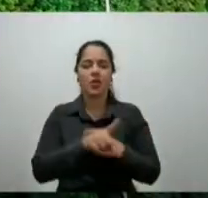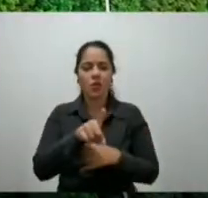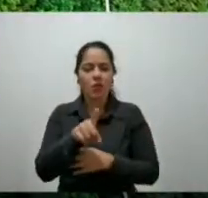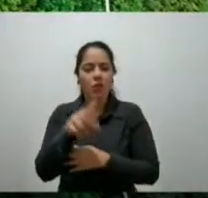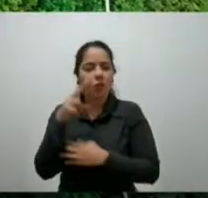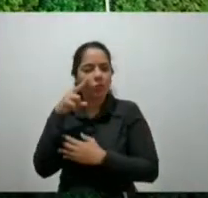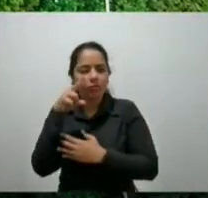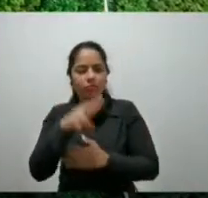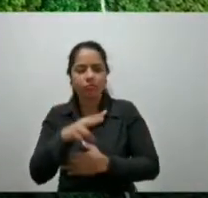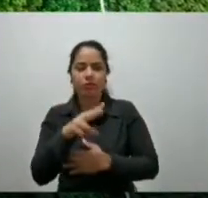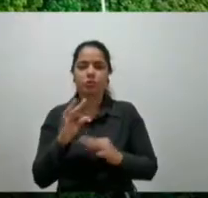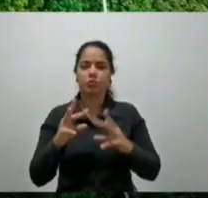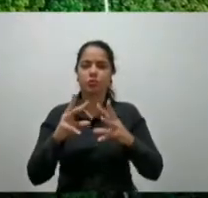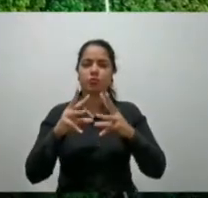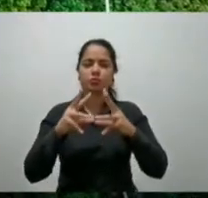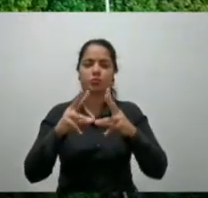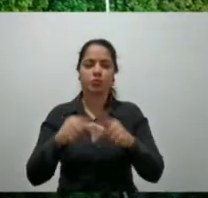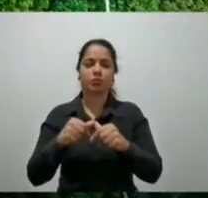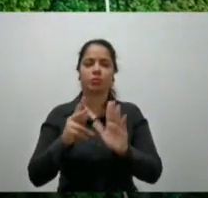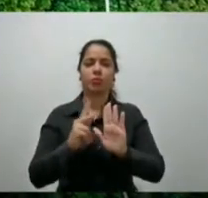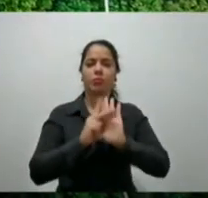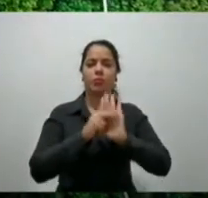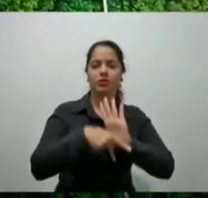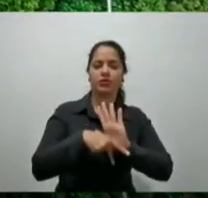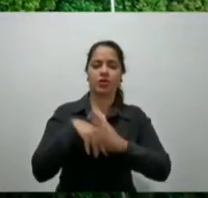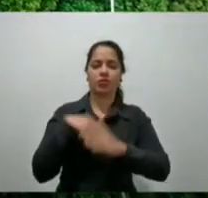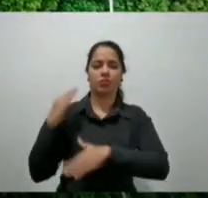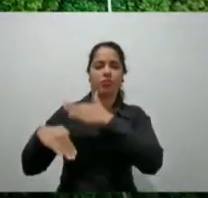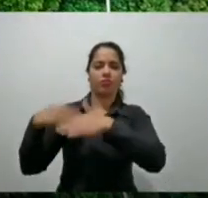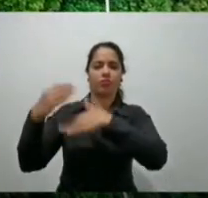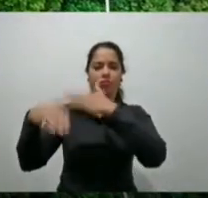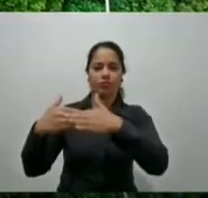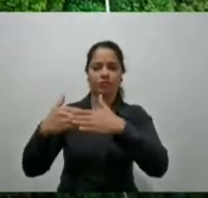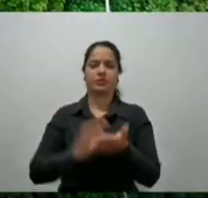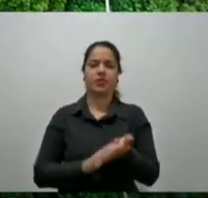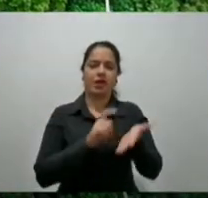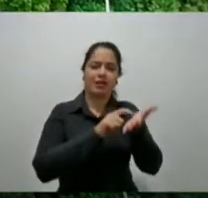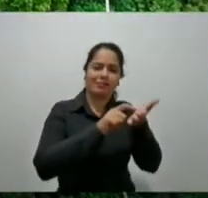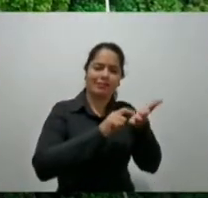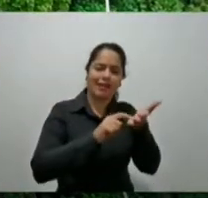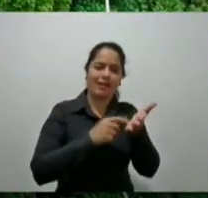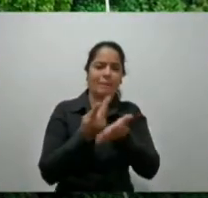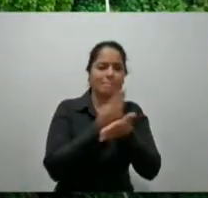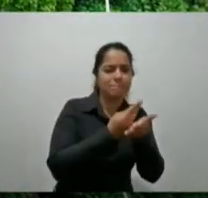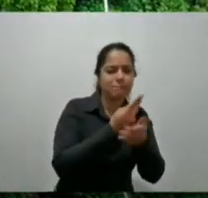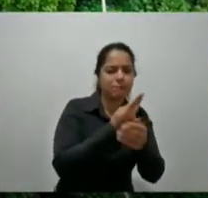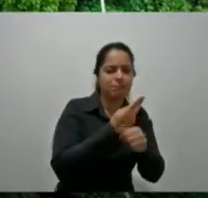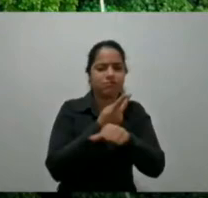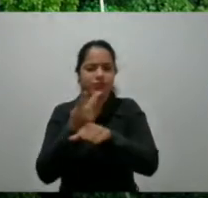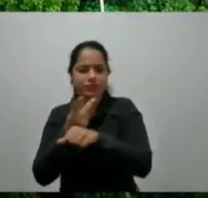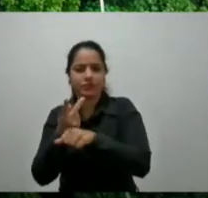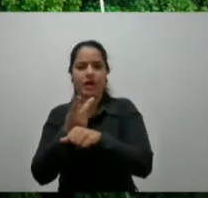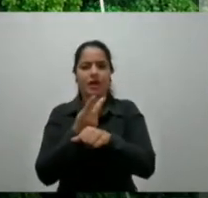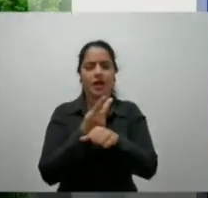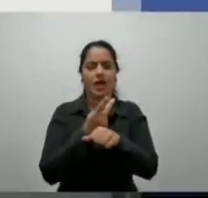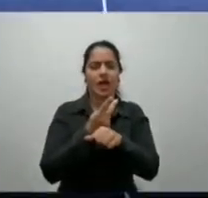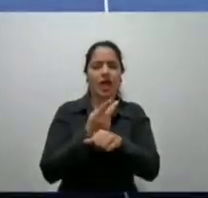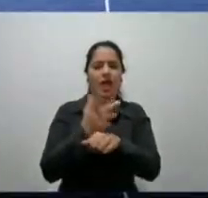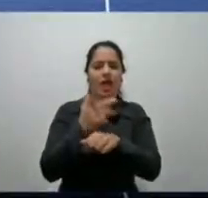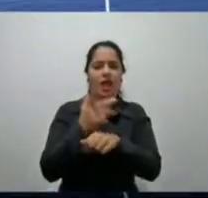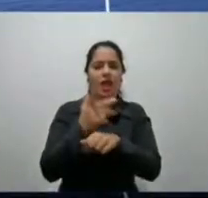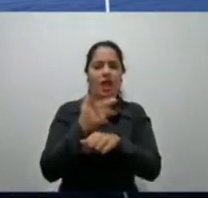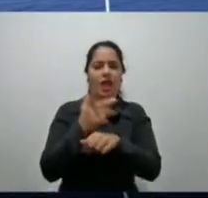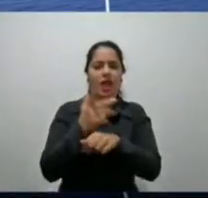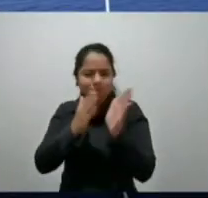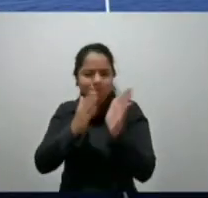Evoluir, ativa notificações, faz buscas inteligentes, acompanha a linha do tempo, curte e comenta cada novidade. Baixe o